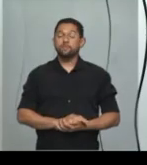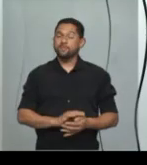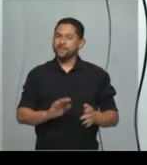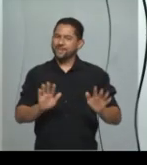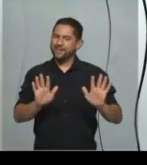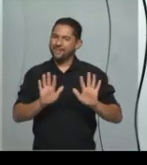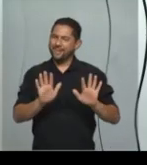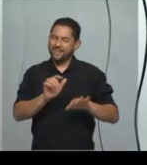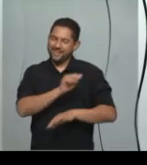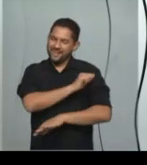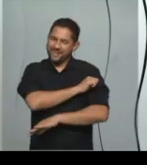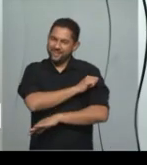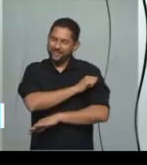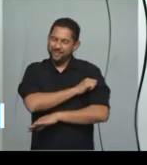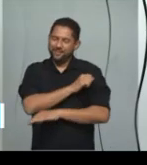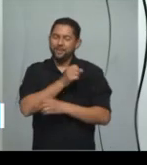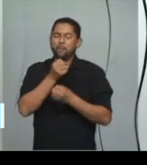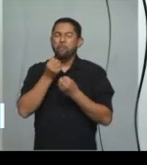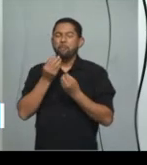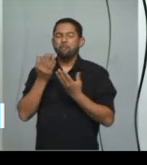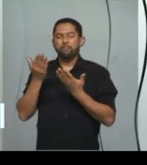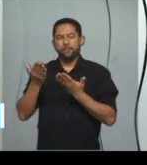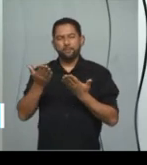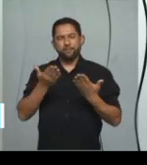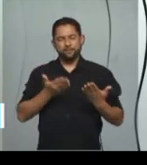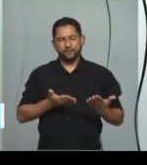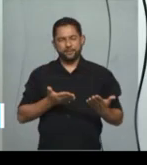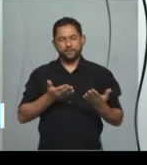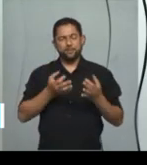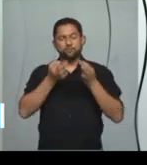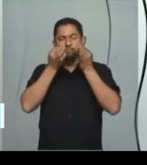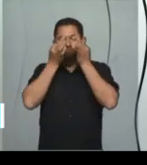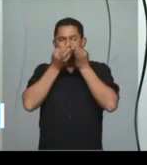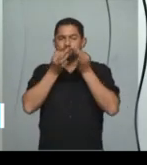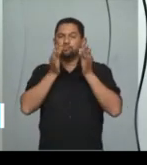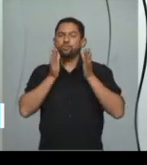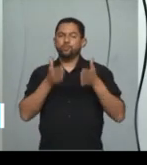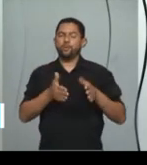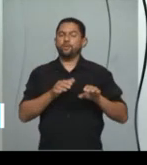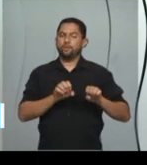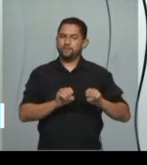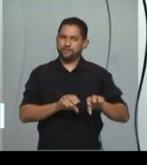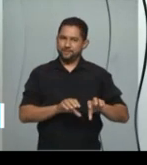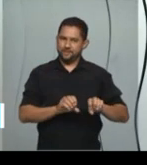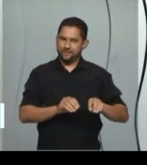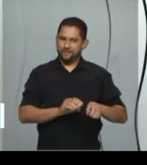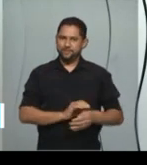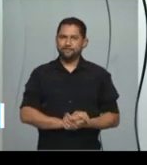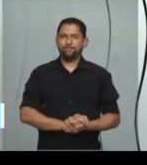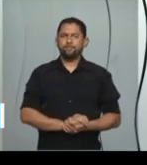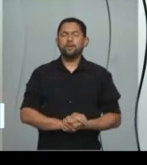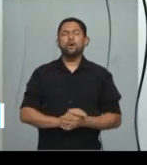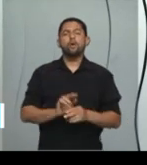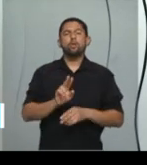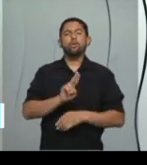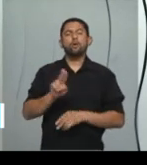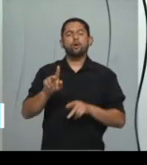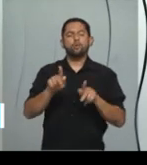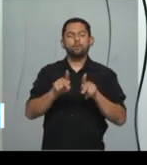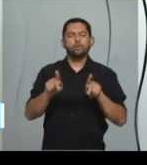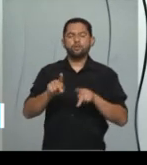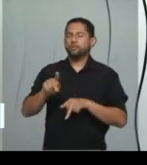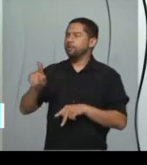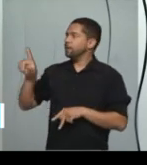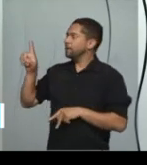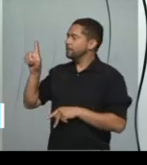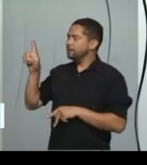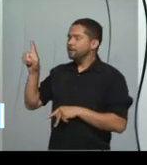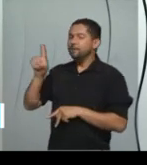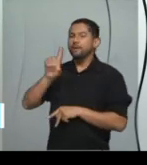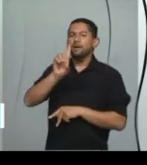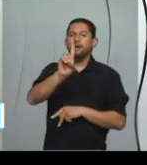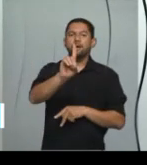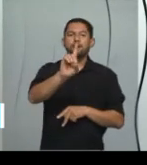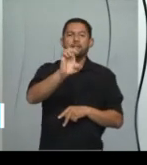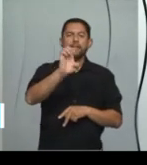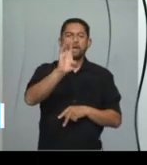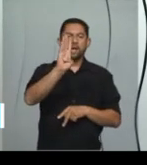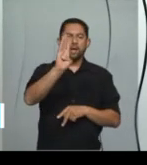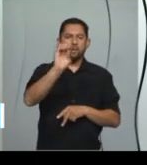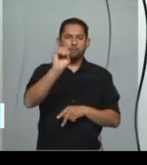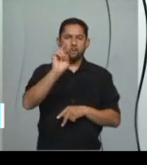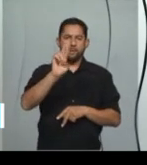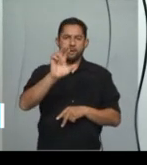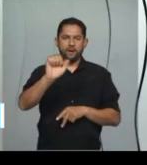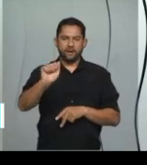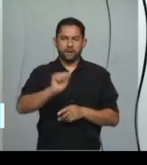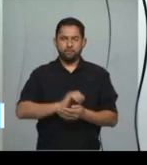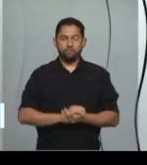Olá, estudantes! Sejam mais uma vez bem-vindos ao Se Liga na Educação. Eu sou a Débora, professora de Química, e hoje nós vamos trabalhar com